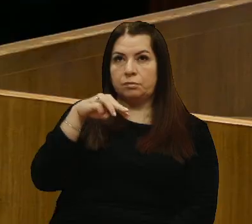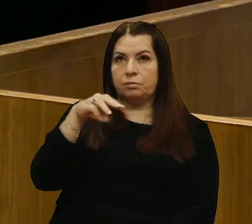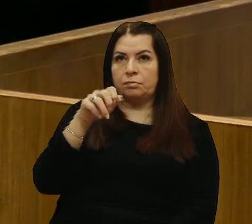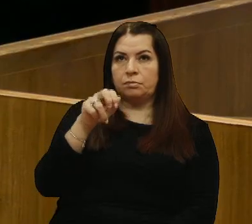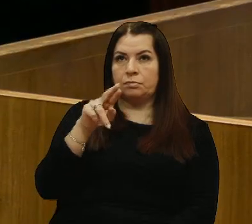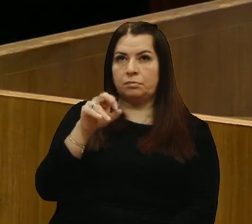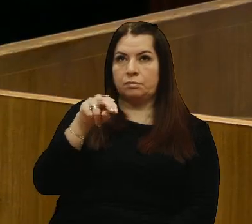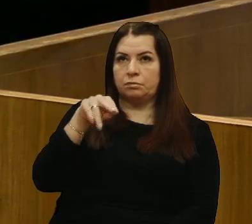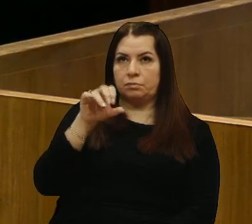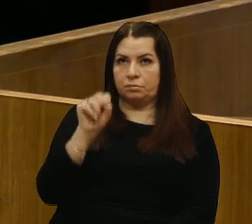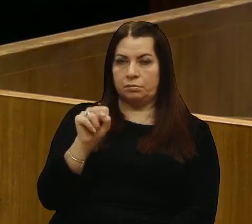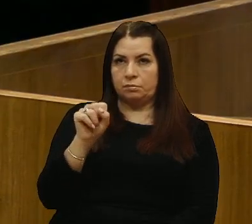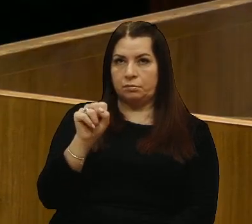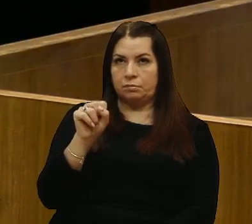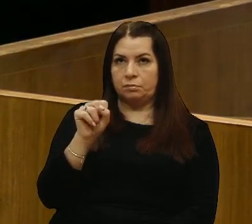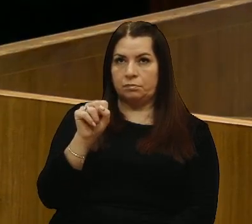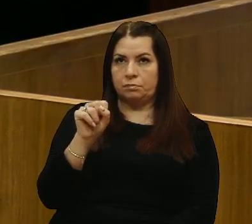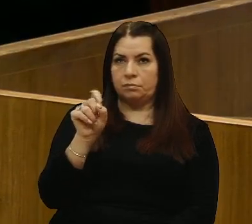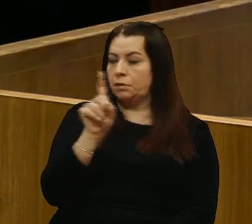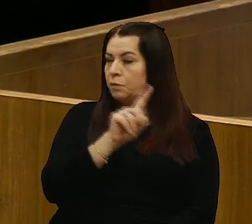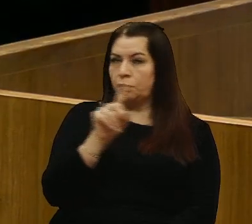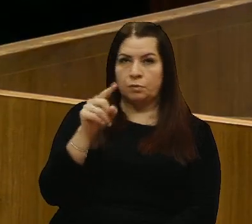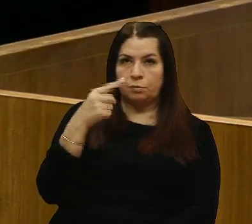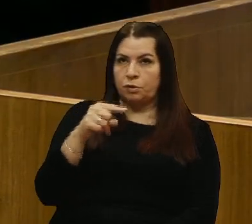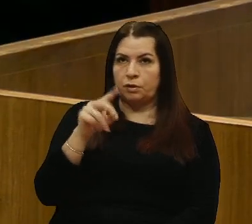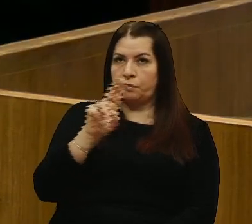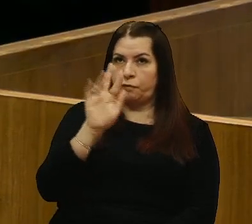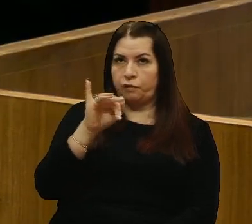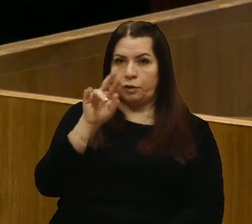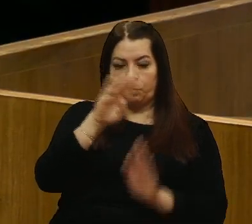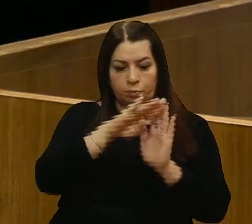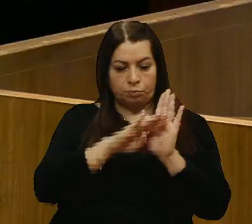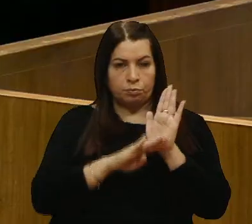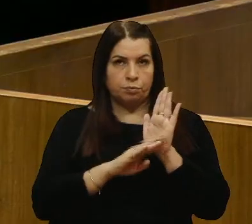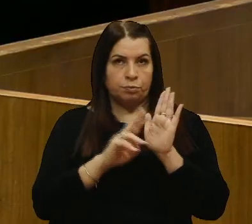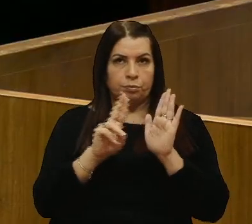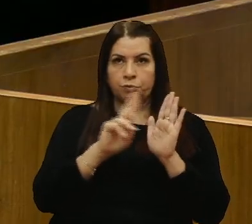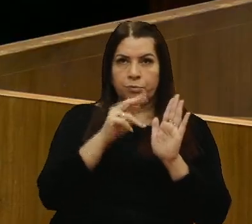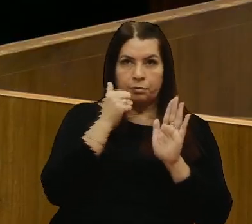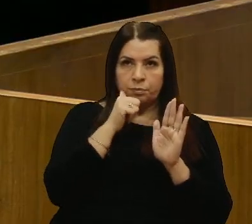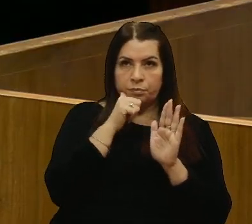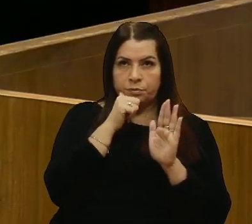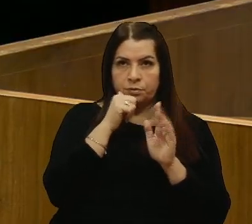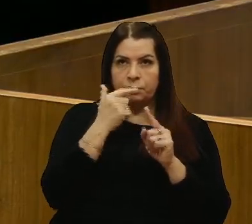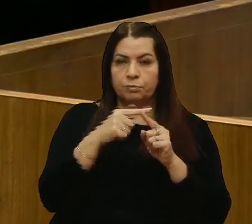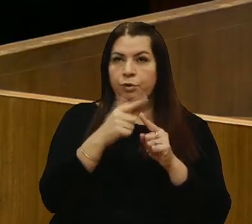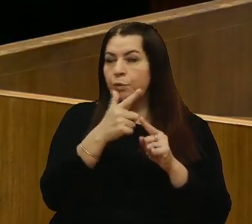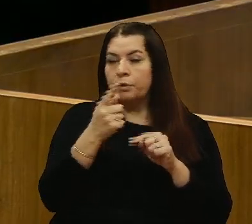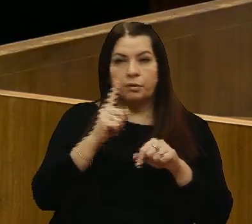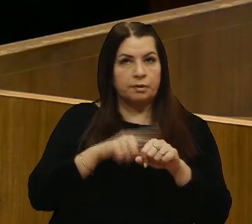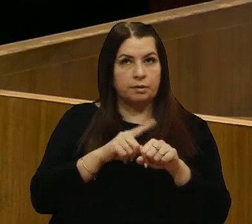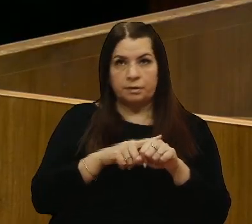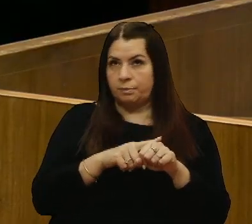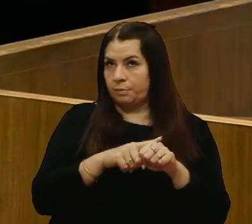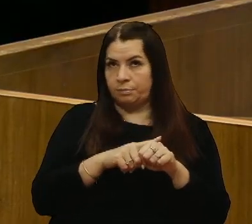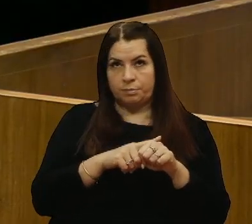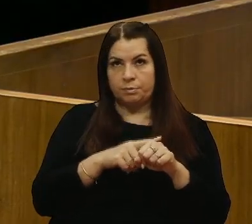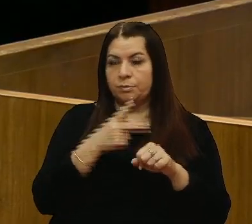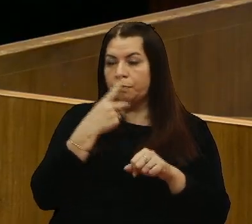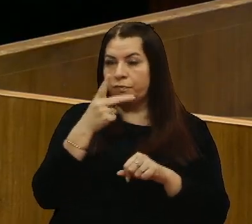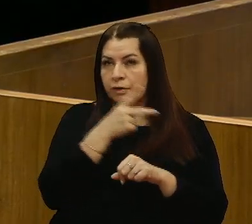Marinês Ferreira da Cruz. Não é porque terminaram os nomes da minha lista, vereadores e vereadoras, é porque não deu tempo de eu